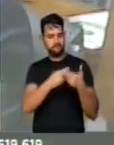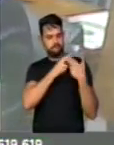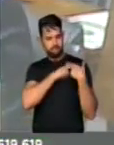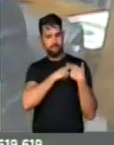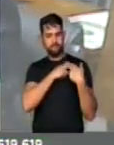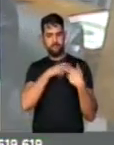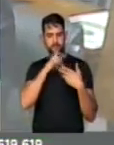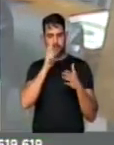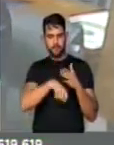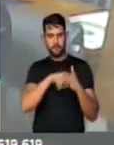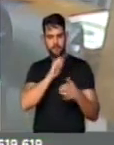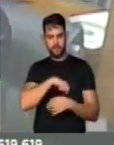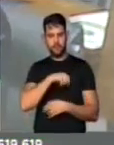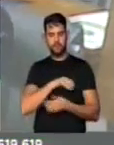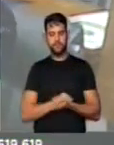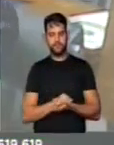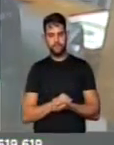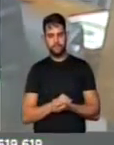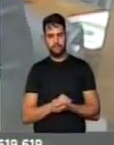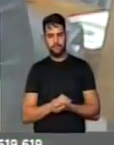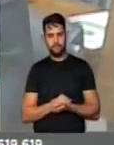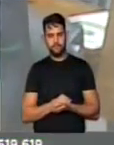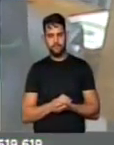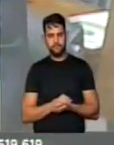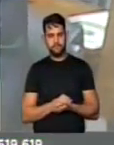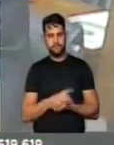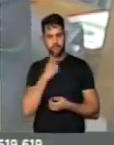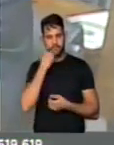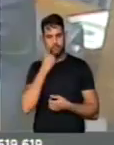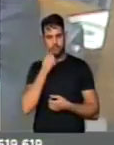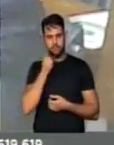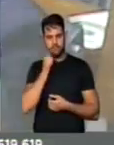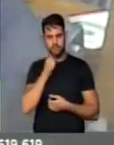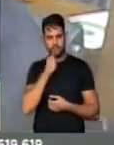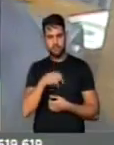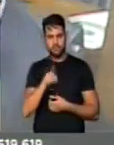responsabilidade fiscal. Deputada Carmen Zanotto.